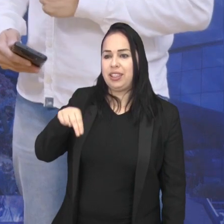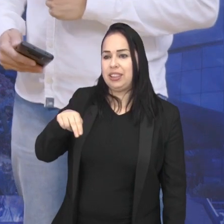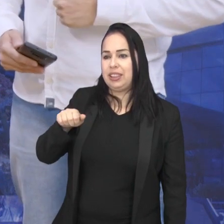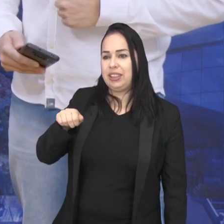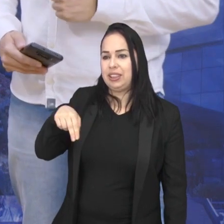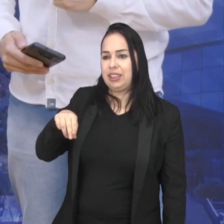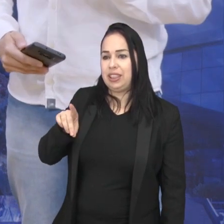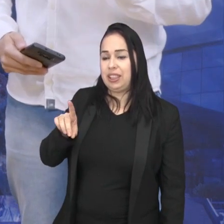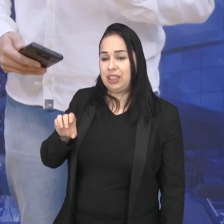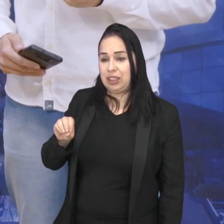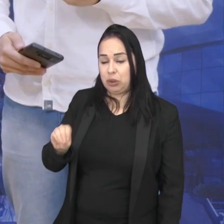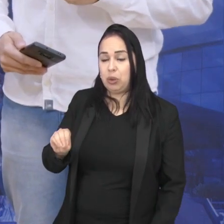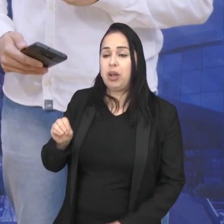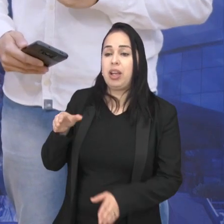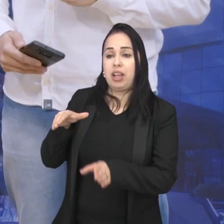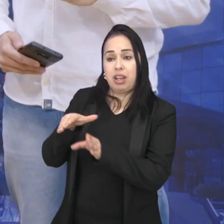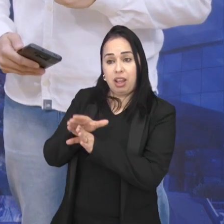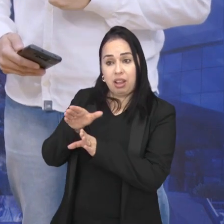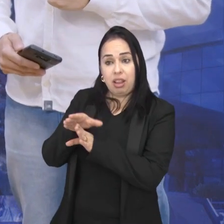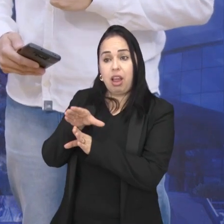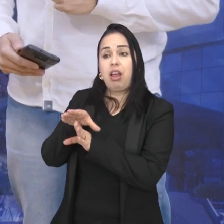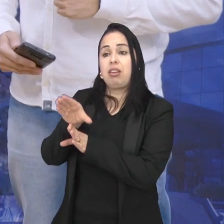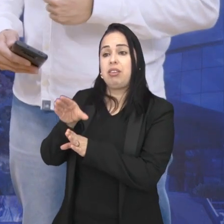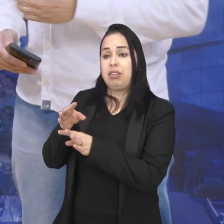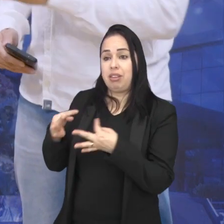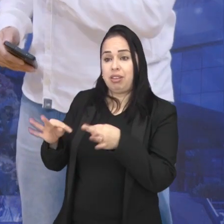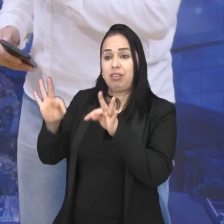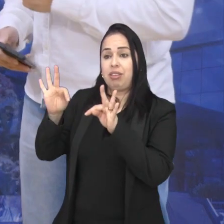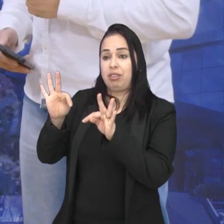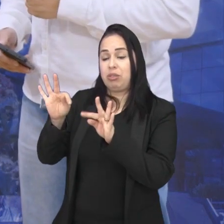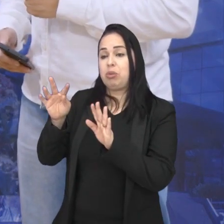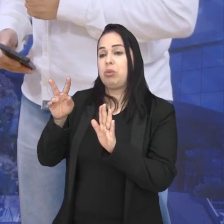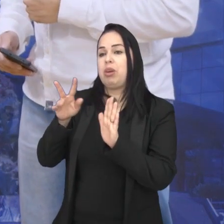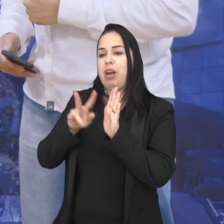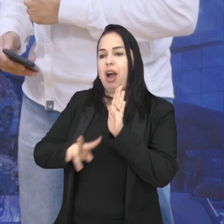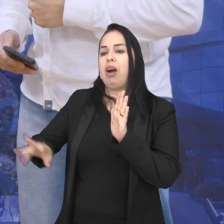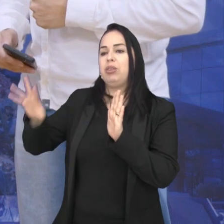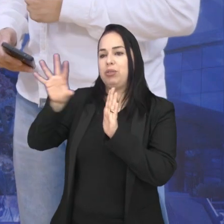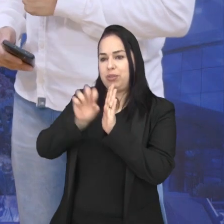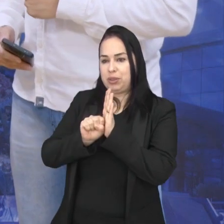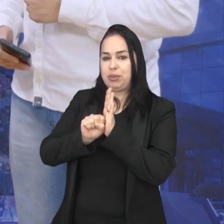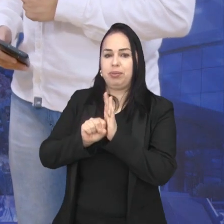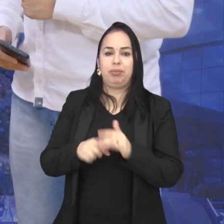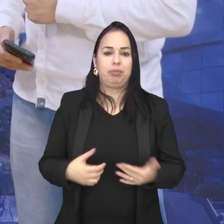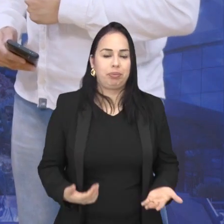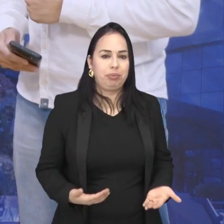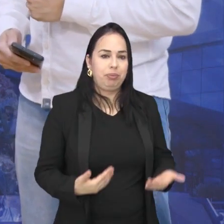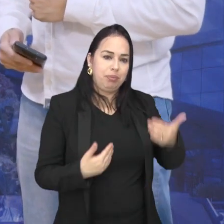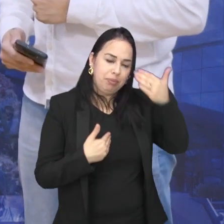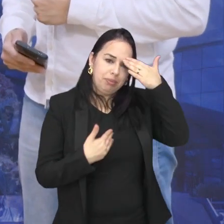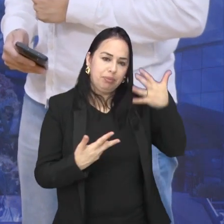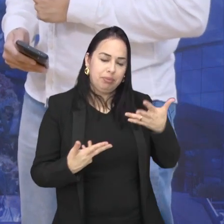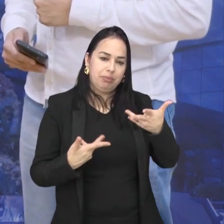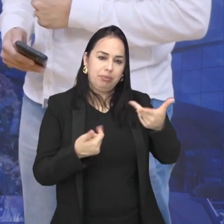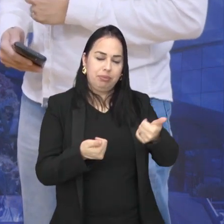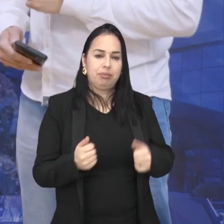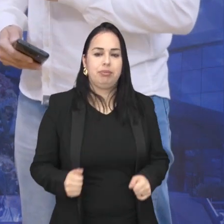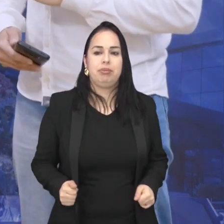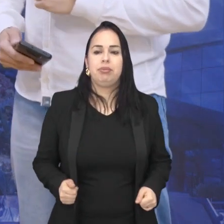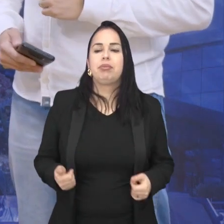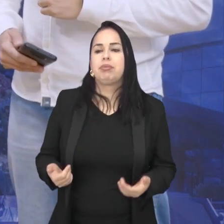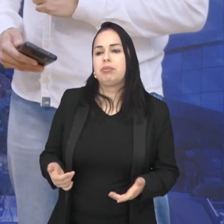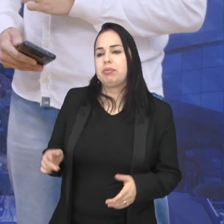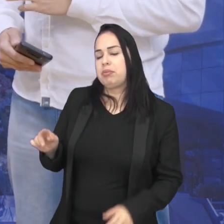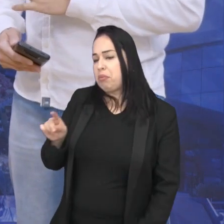também consultor em tecnologia audiovisual. Professor, seja muito bem-vindo. Eu que agradeço. Muito obrigado pelo convite.